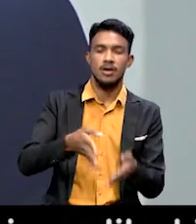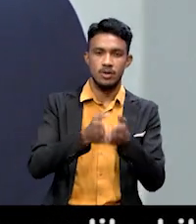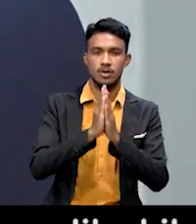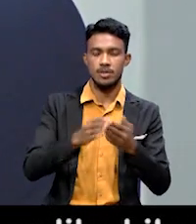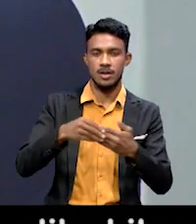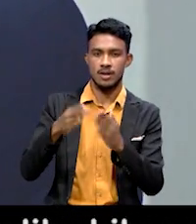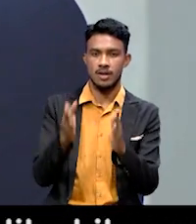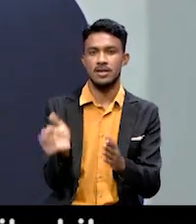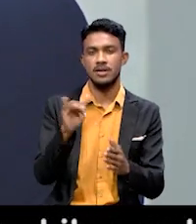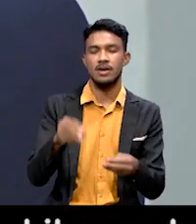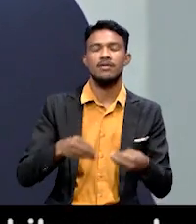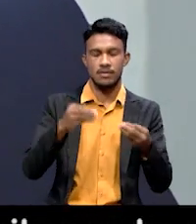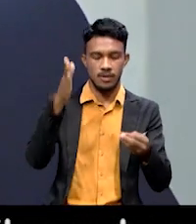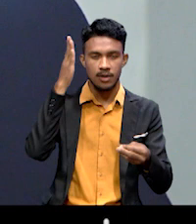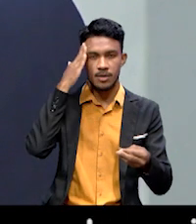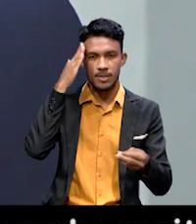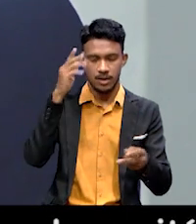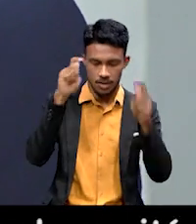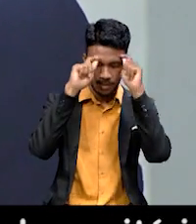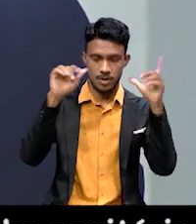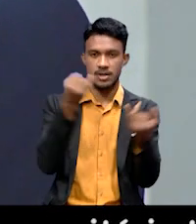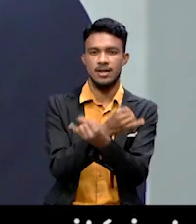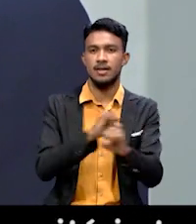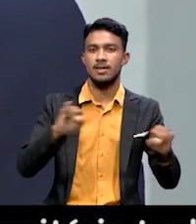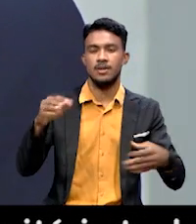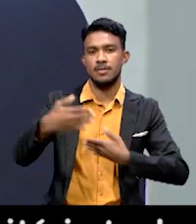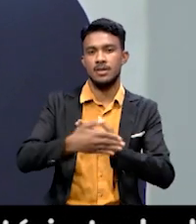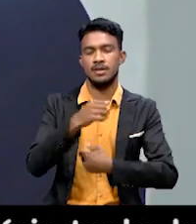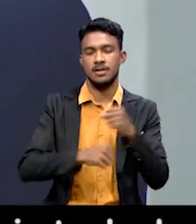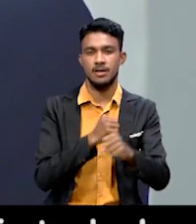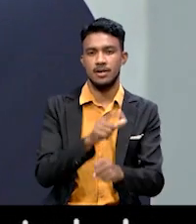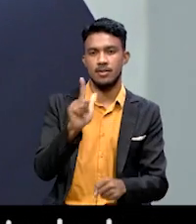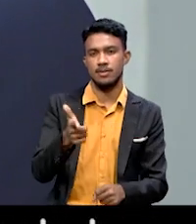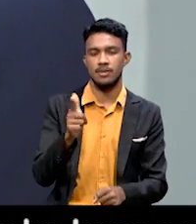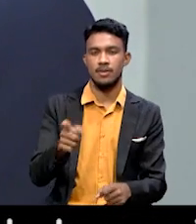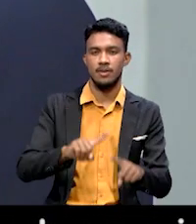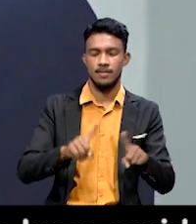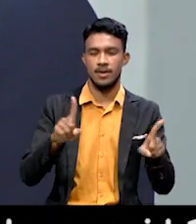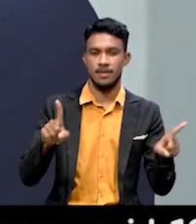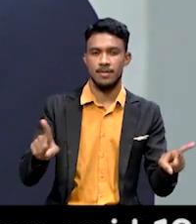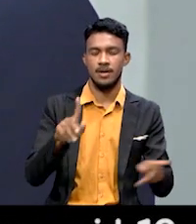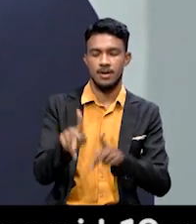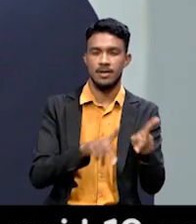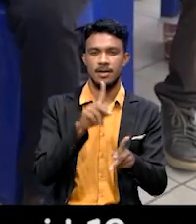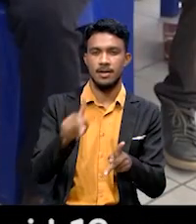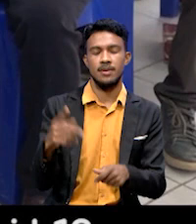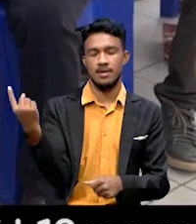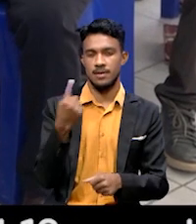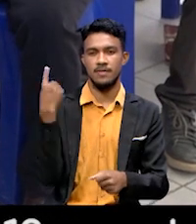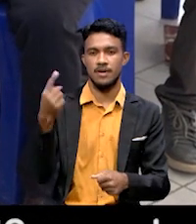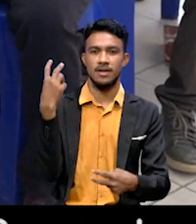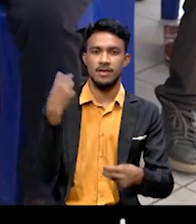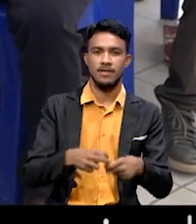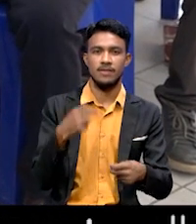halo reflexão tamba mas ke Timor Leste ukung ang besik tinang ruanulu ona mai be komunidade se halerik na fatim